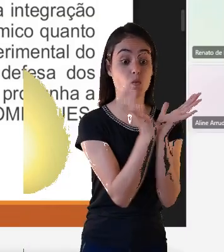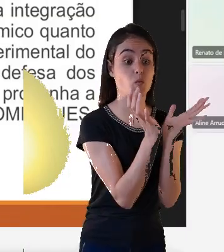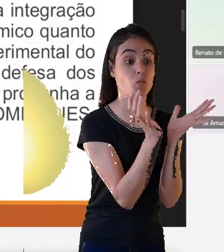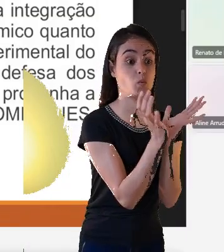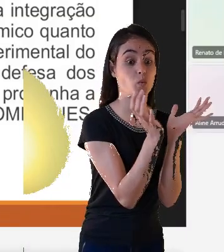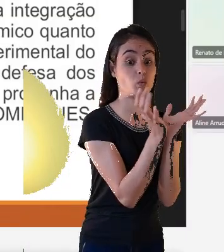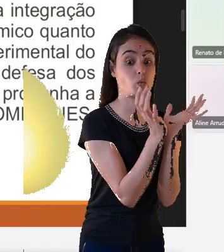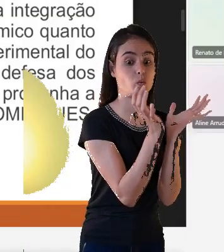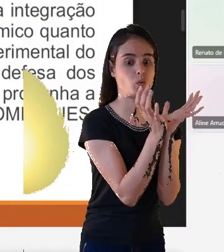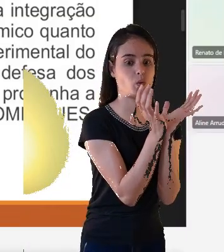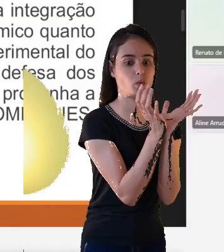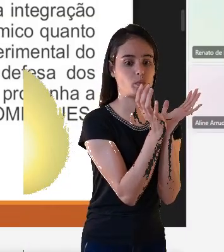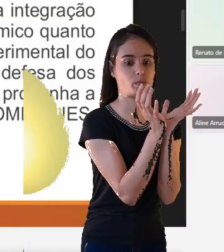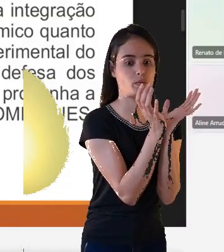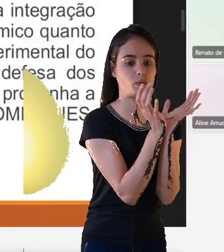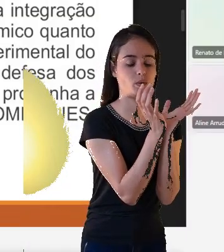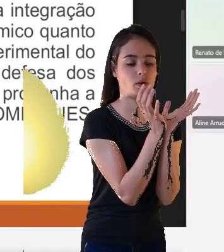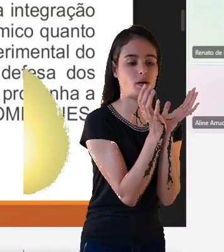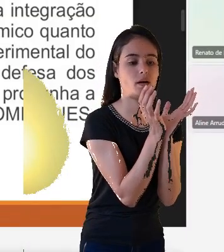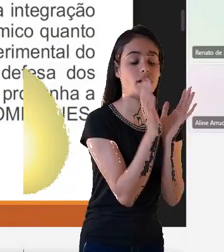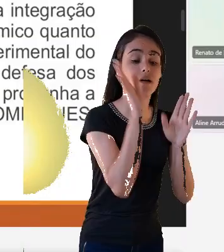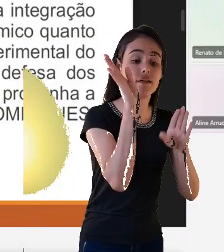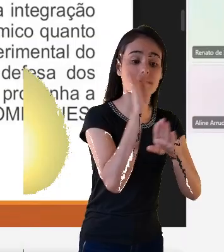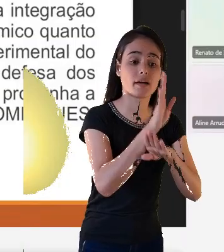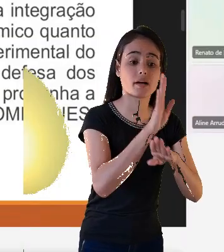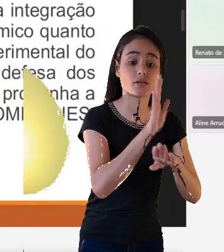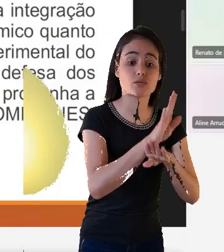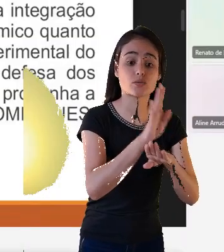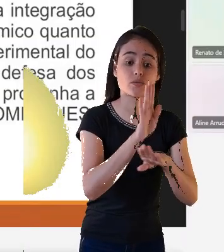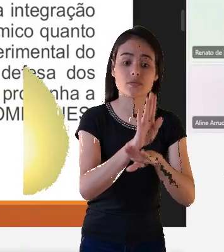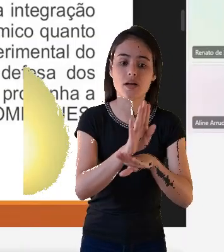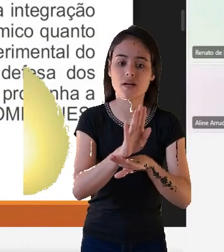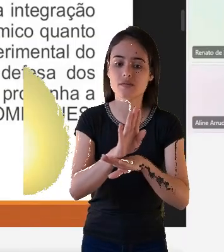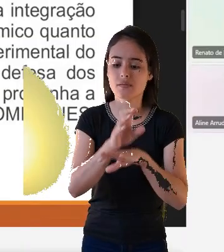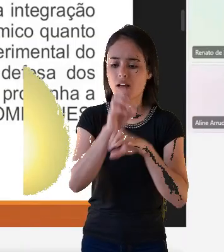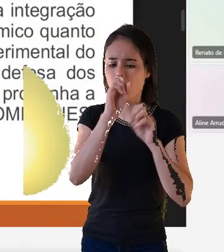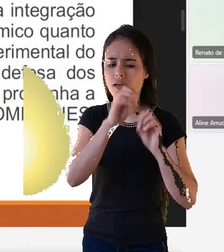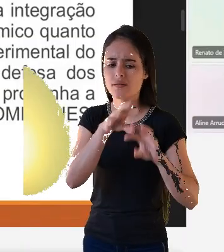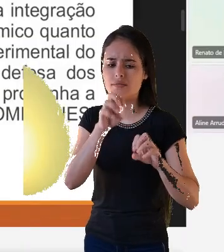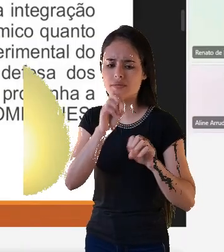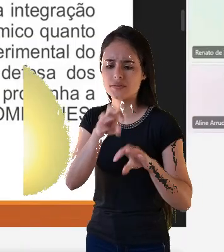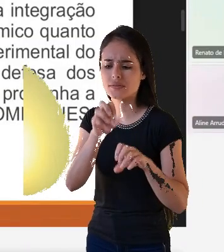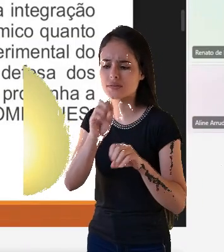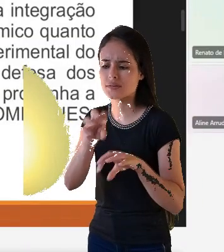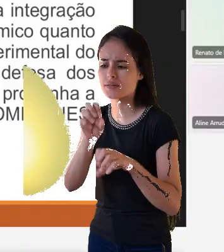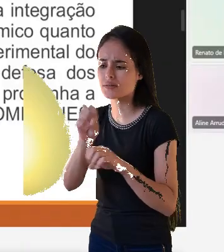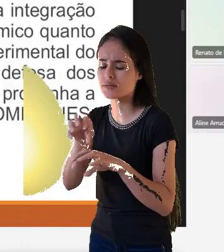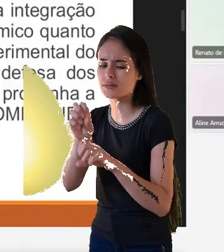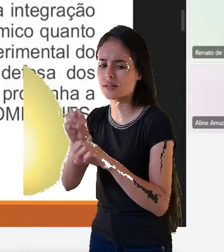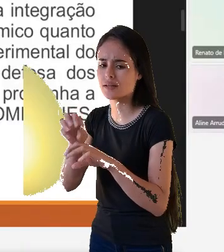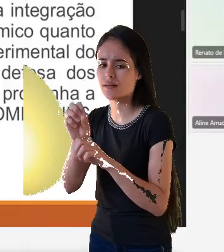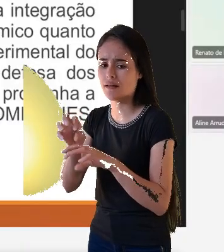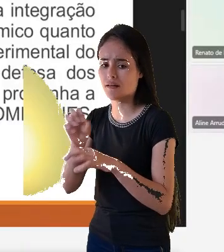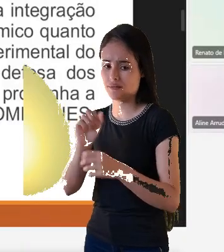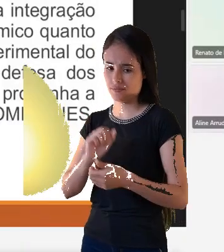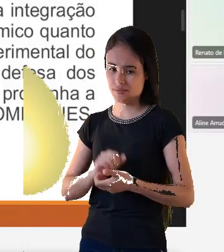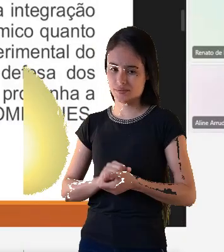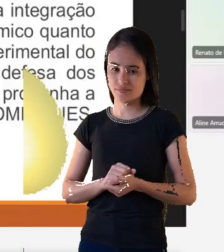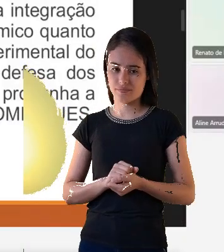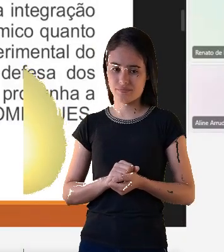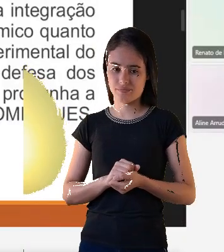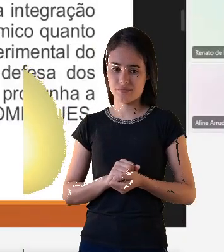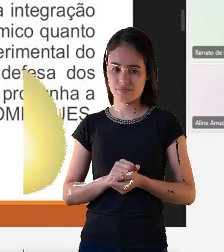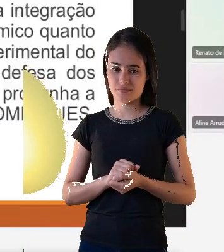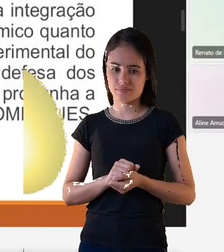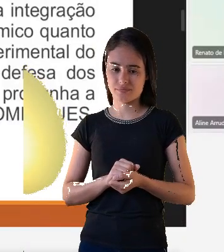por pessoas negras, o TEM era muito mais do que isso, né? Era muito mais do que uma escola de atores, né? Era